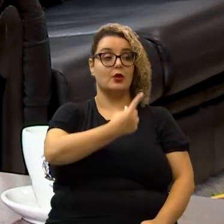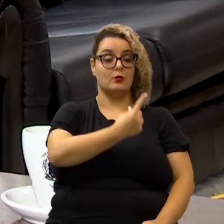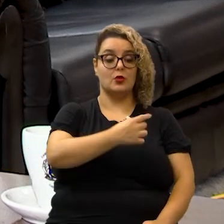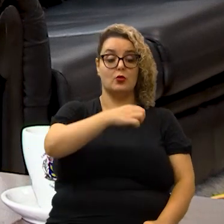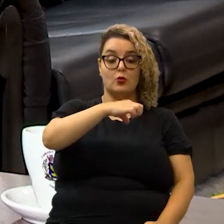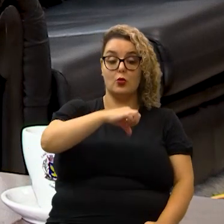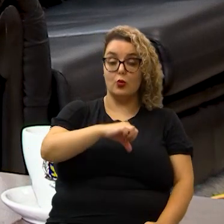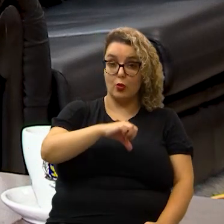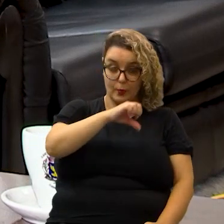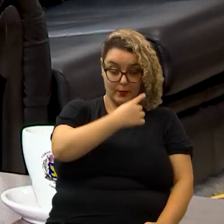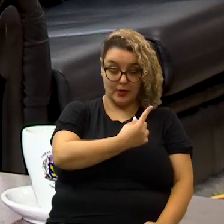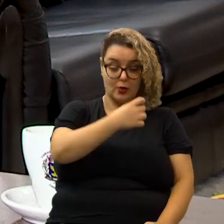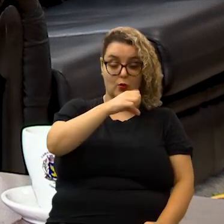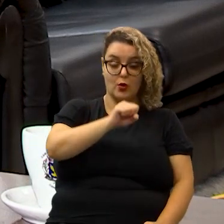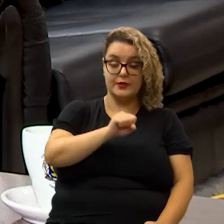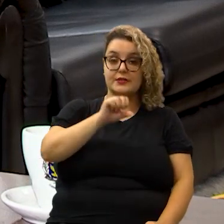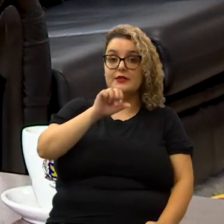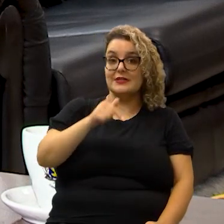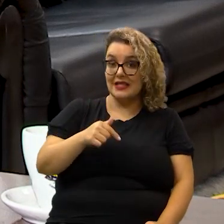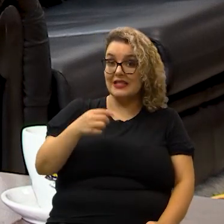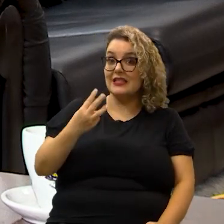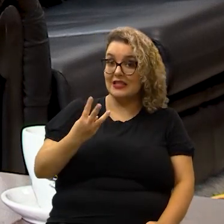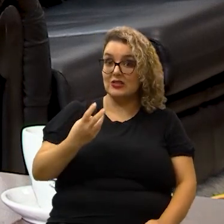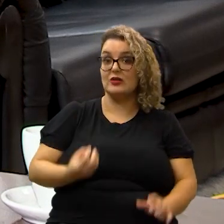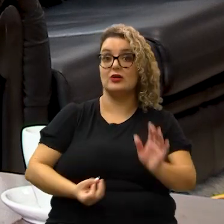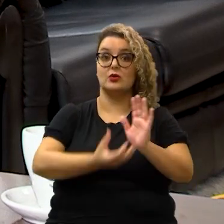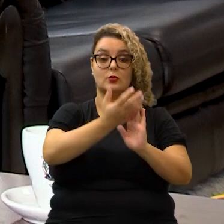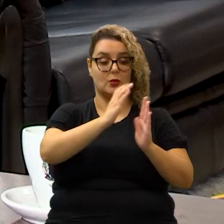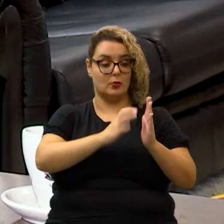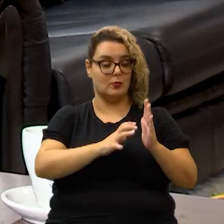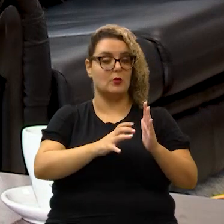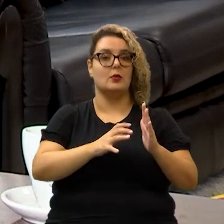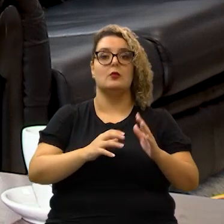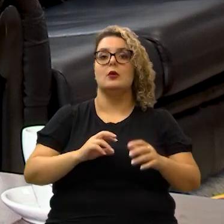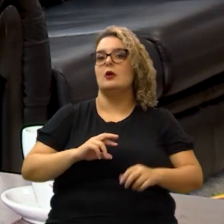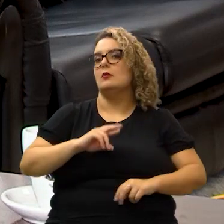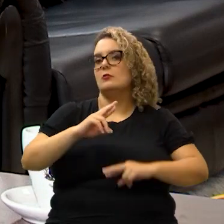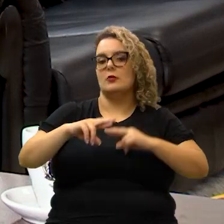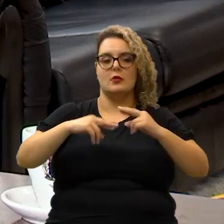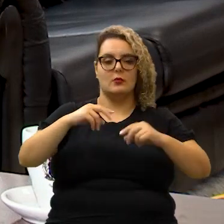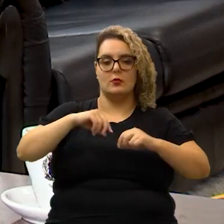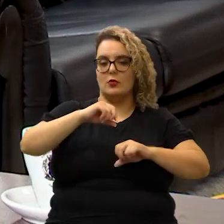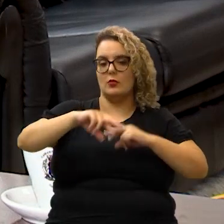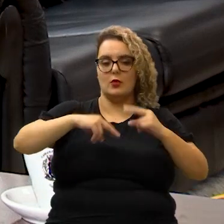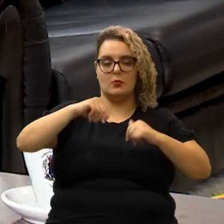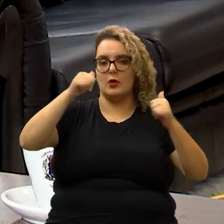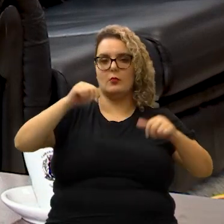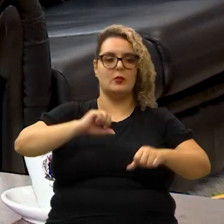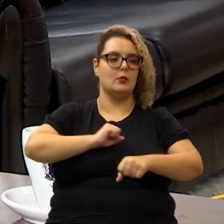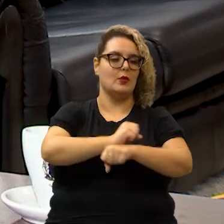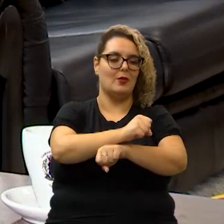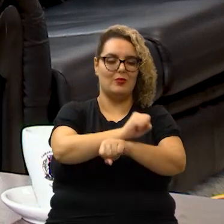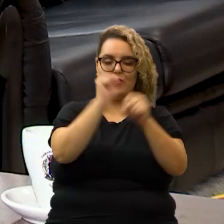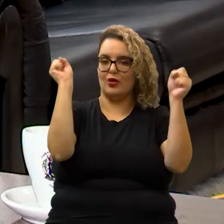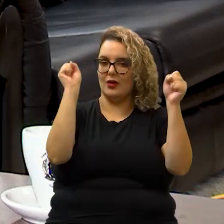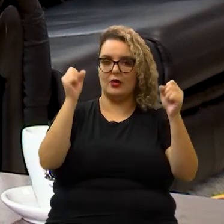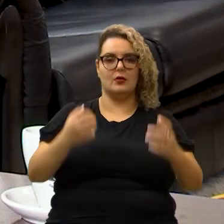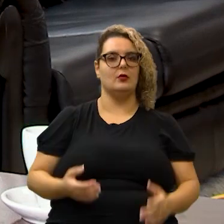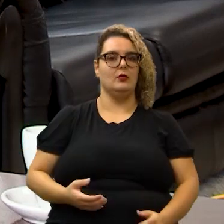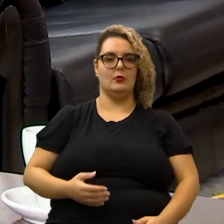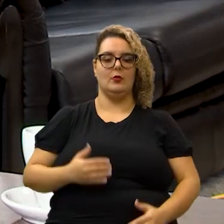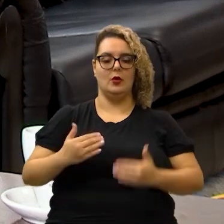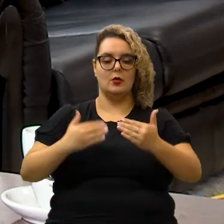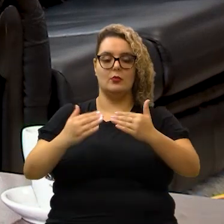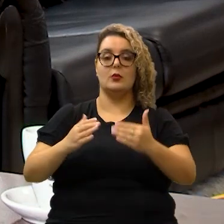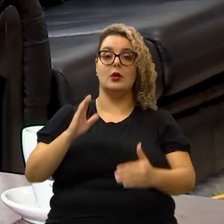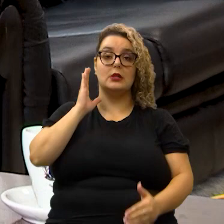1873, foram responsáveis pelo movimento abolicionista, pela proclamação da República, o movimento republicano